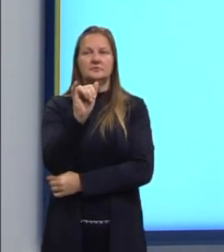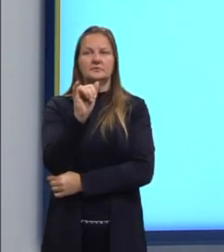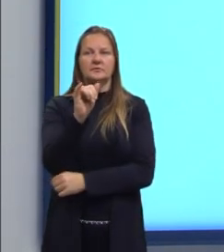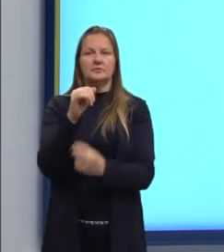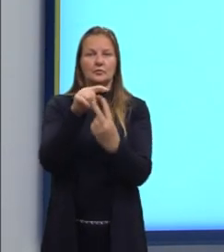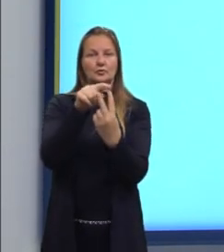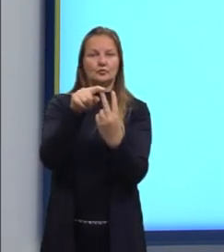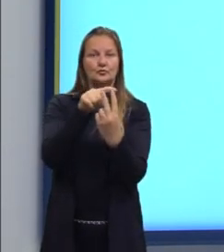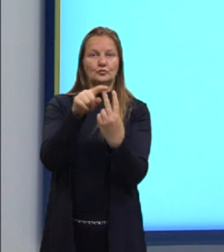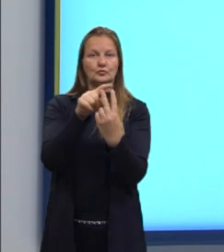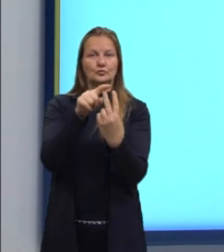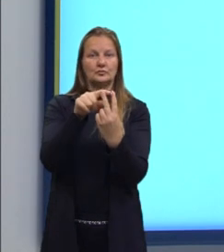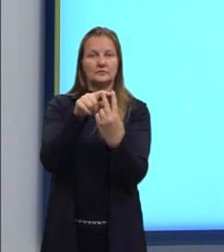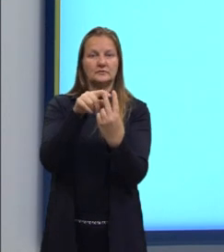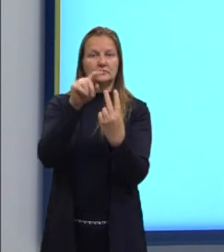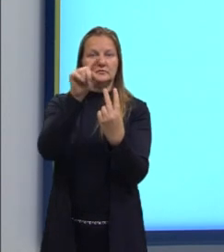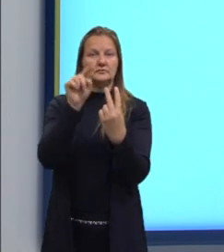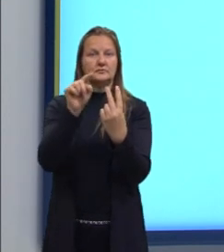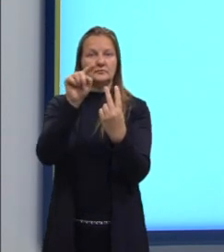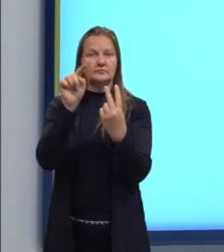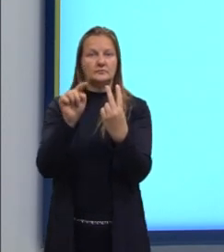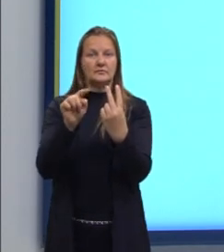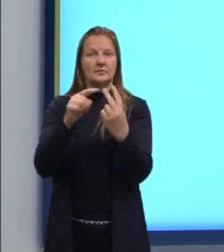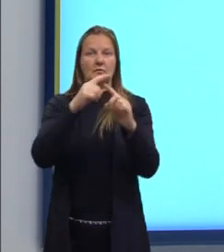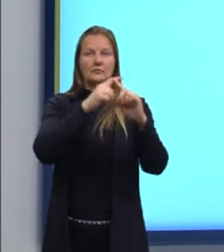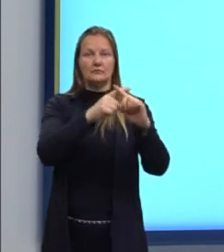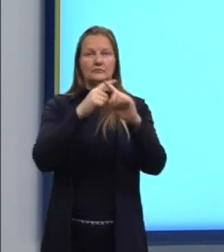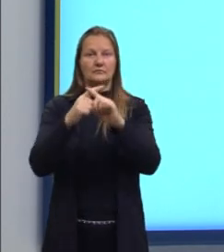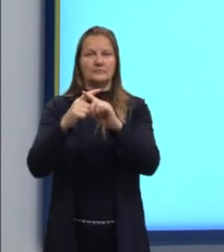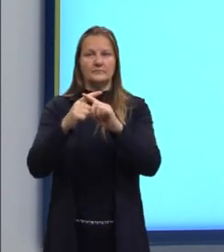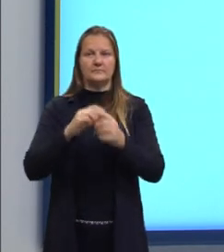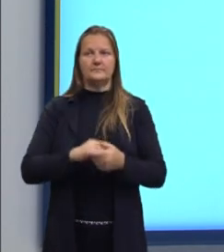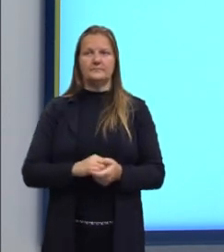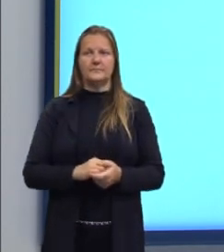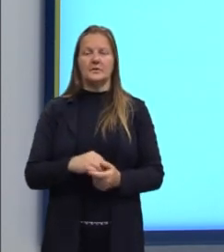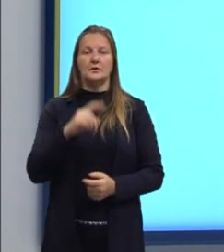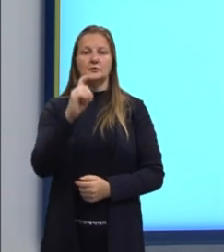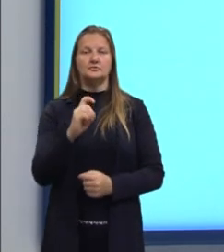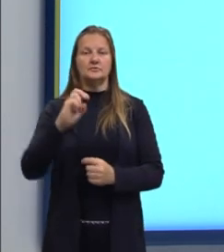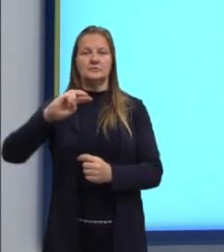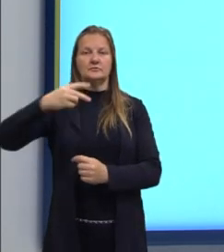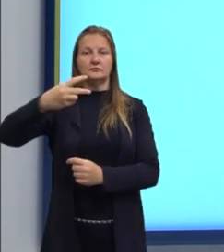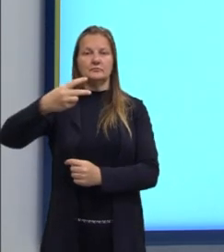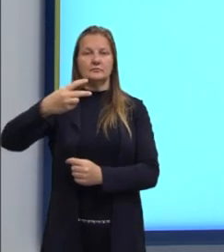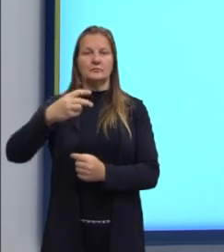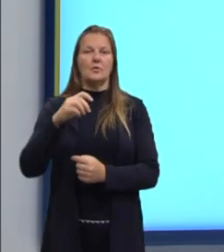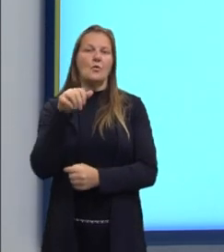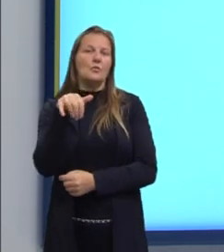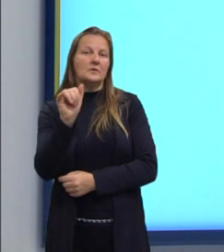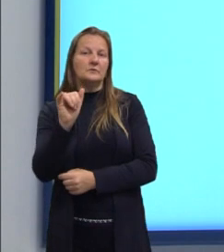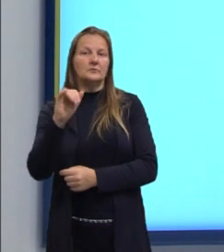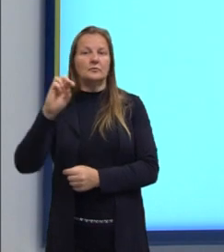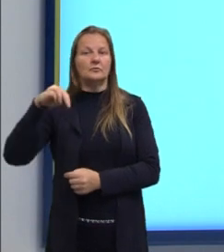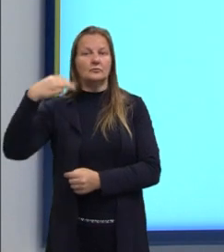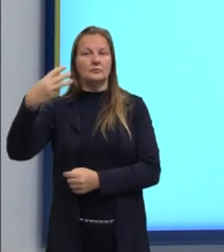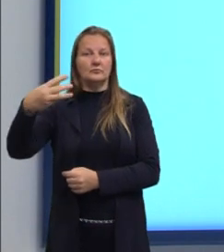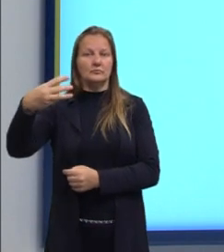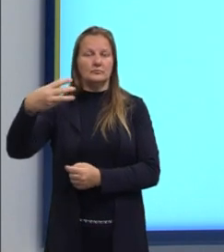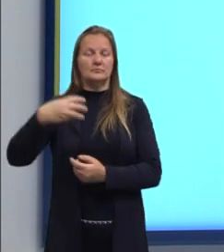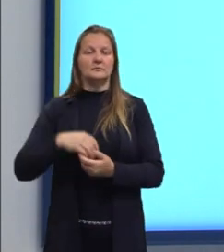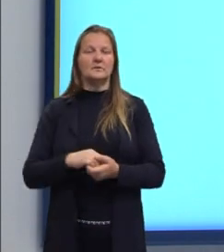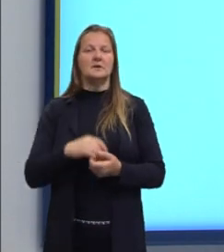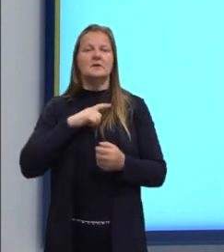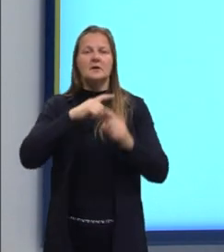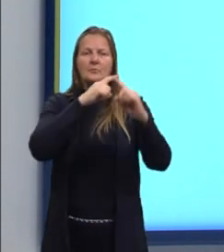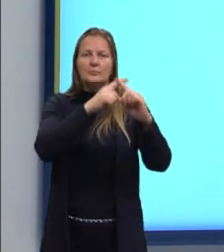duas variáveis duas incógnitas se multiplicando o x ao quadrado ou o y Ao Cubo nós temos